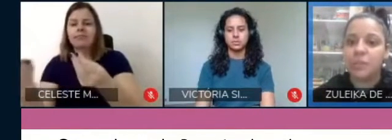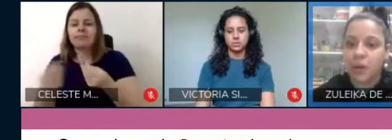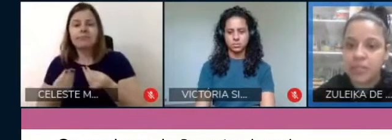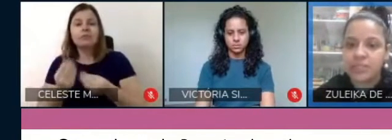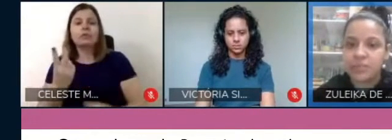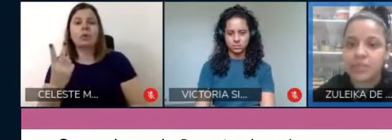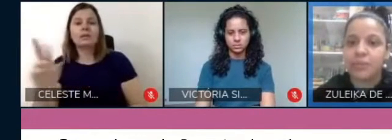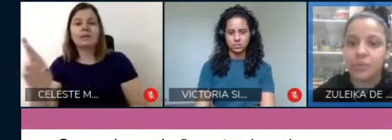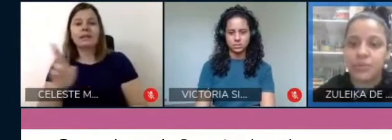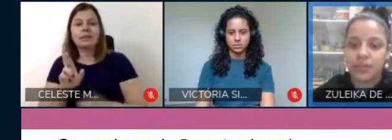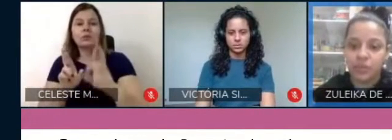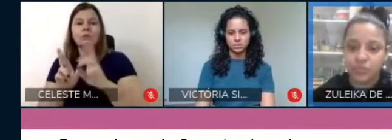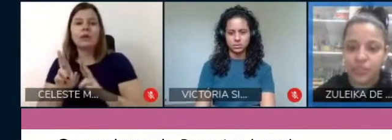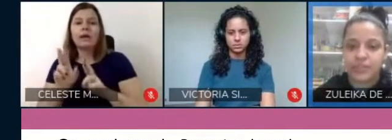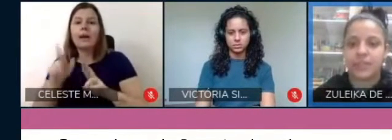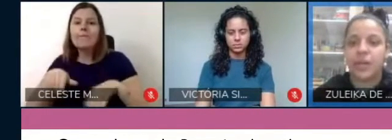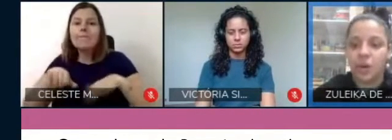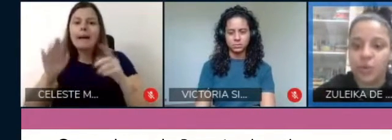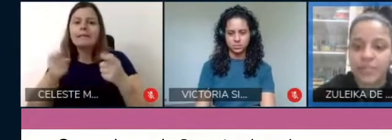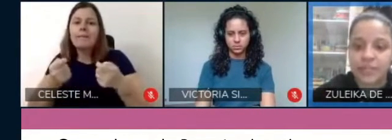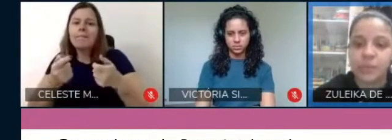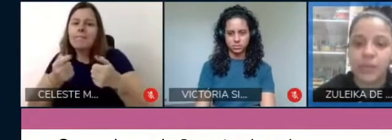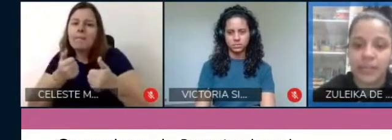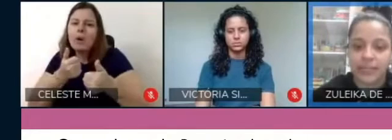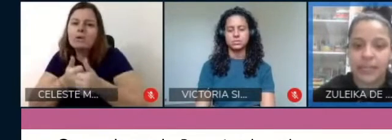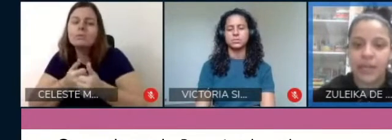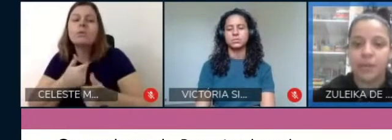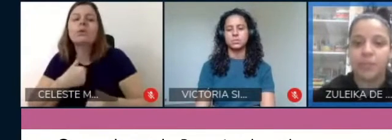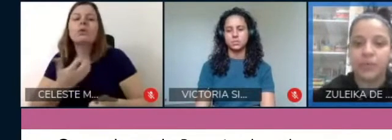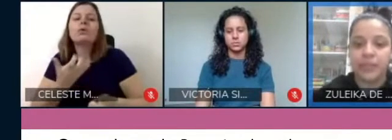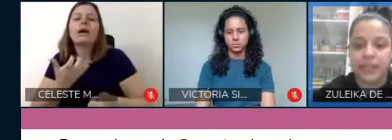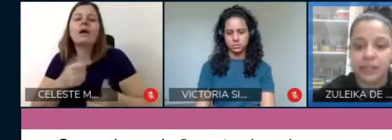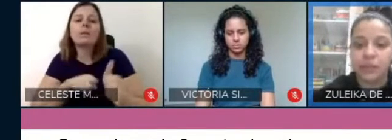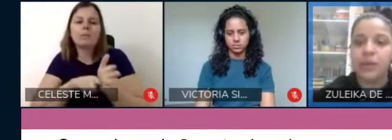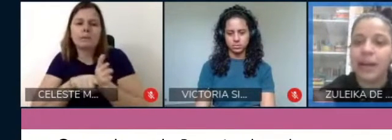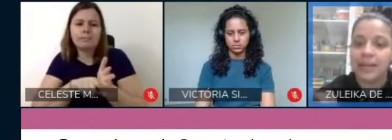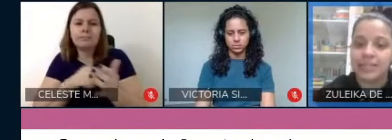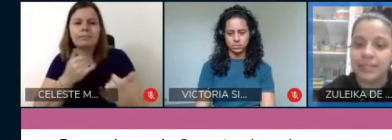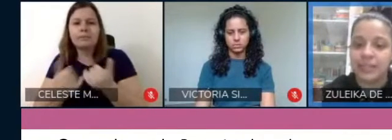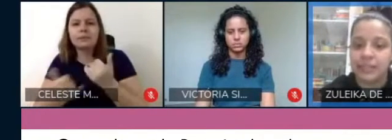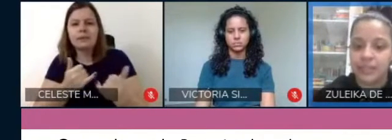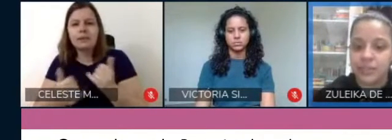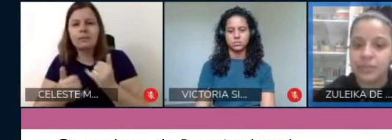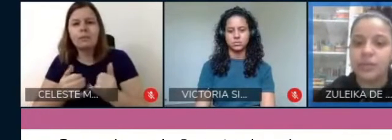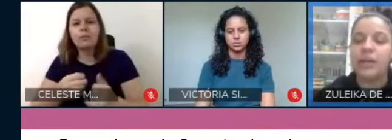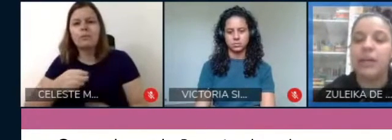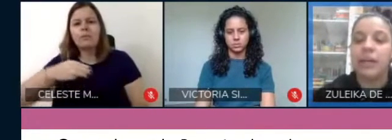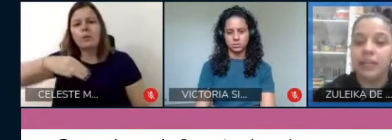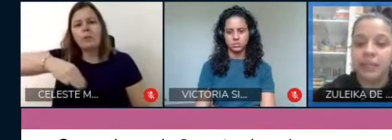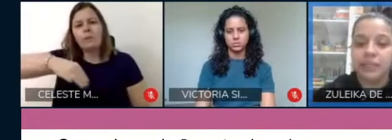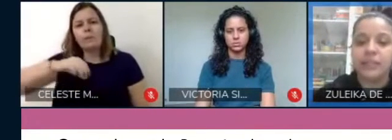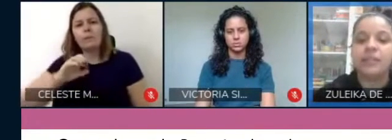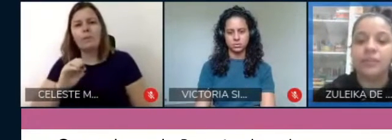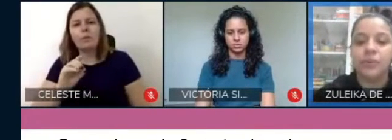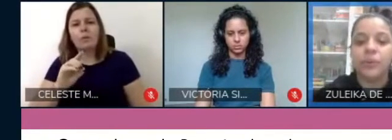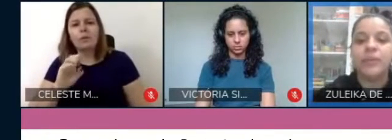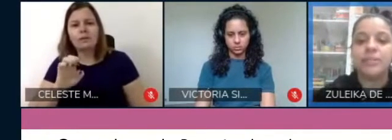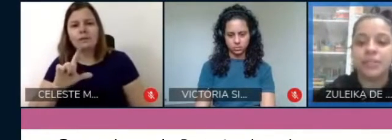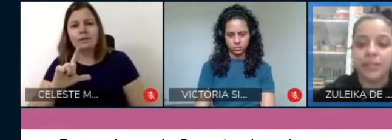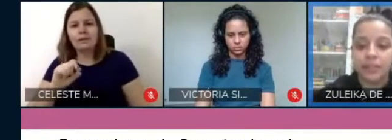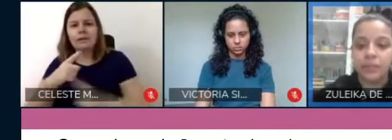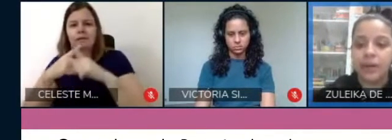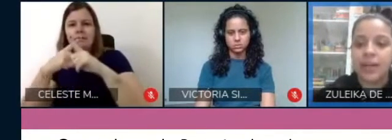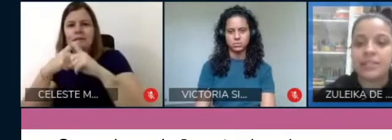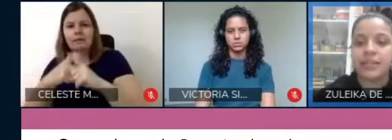entende como mais próximos da busca que eu fiz. O exemplo ali, modelo, asterisco,